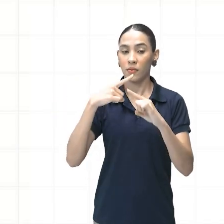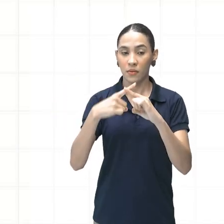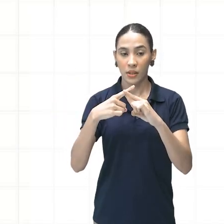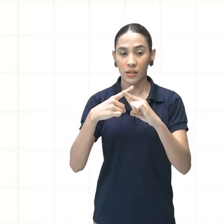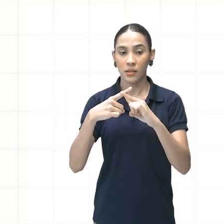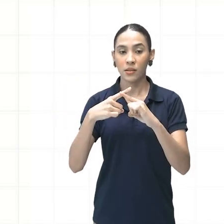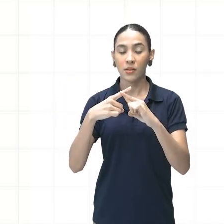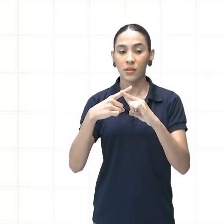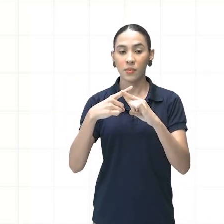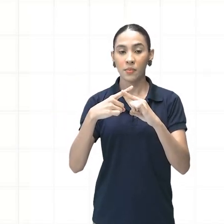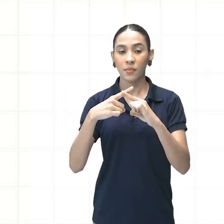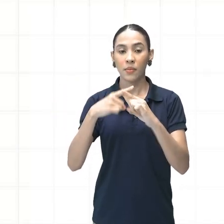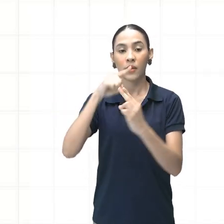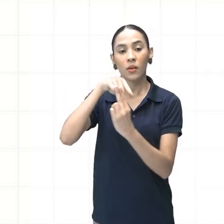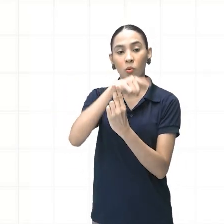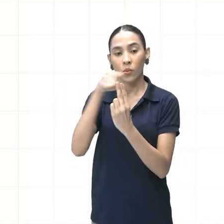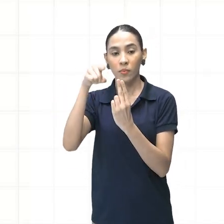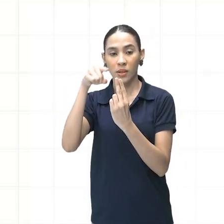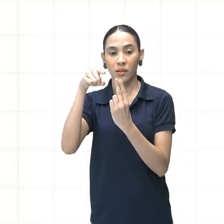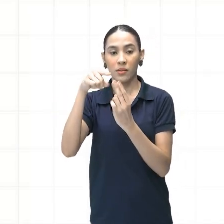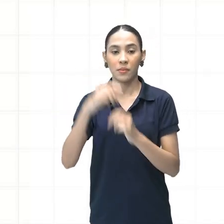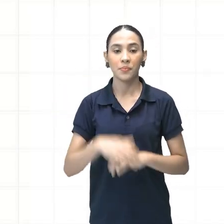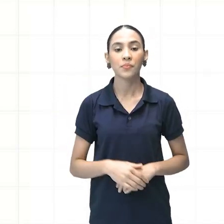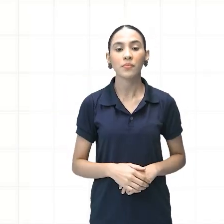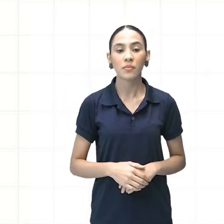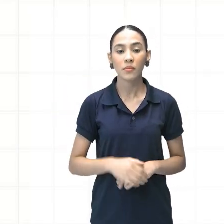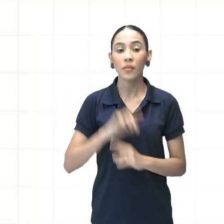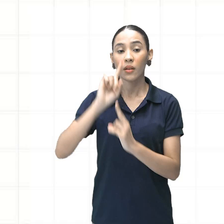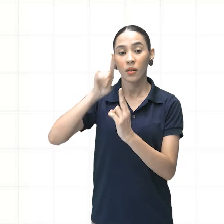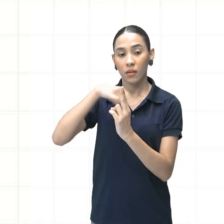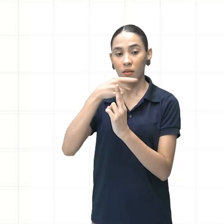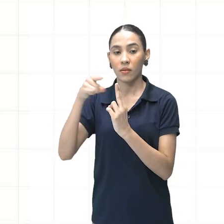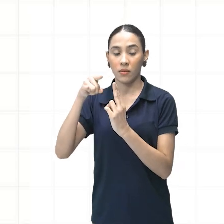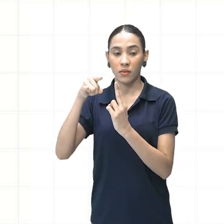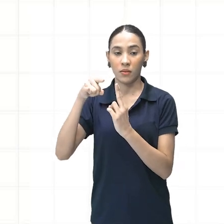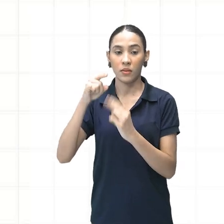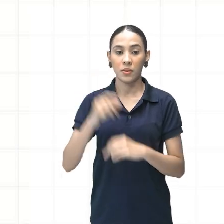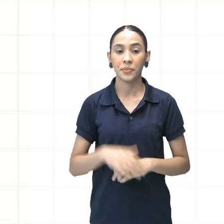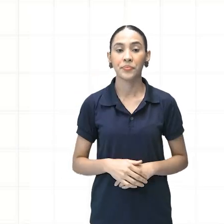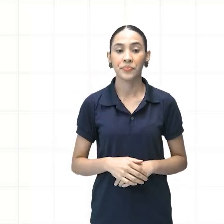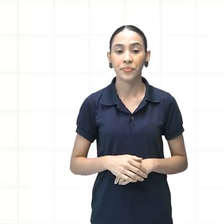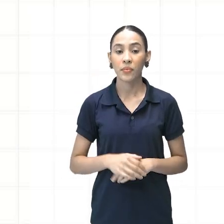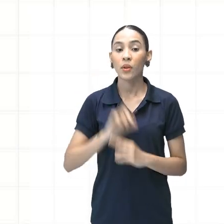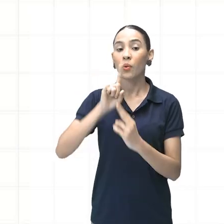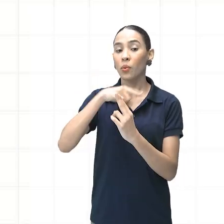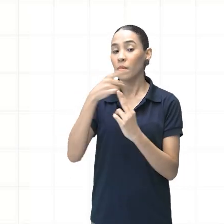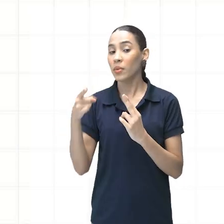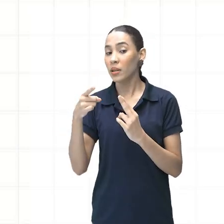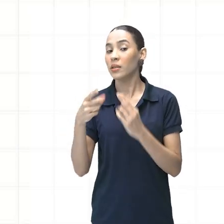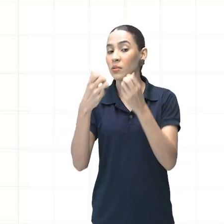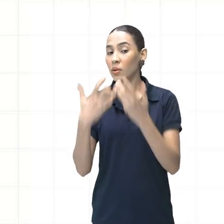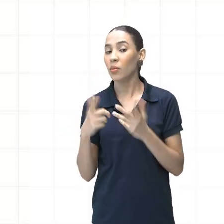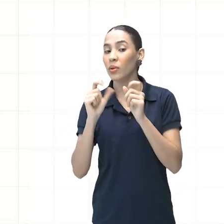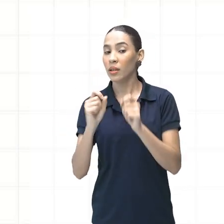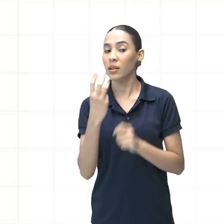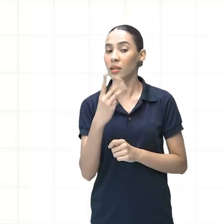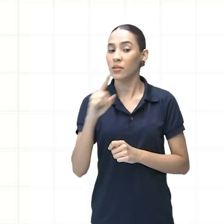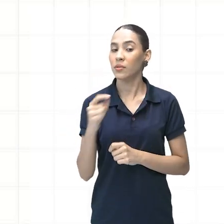vezes o π, né? Vezes o π. E o π, ele falou que é